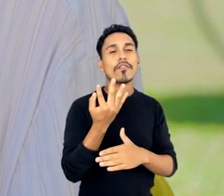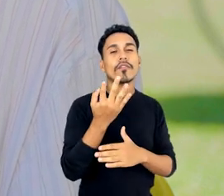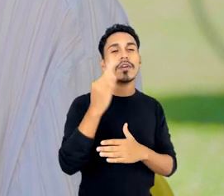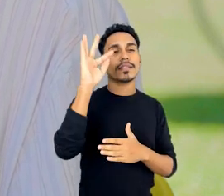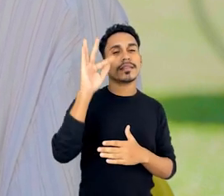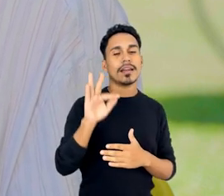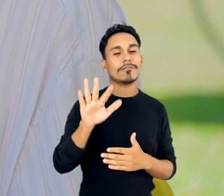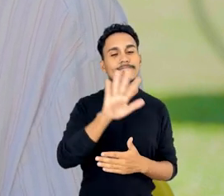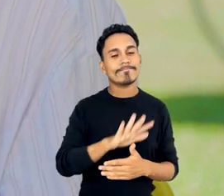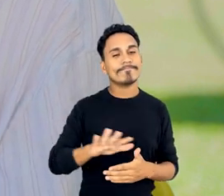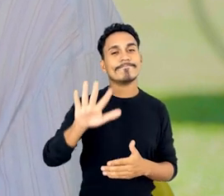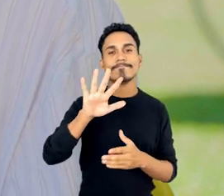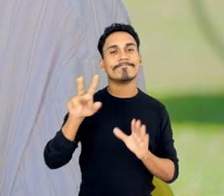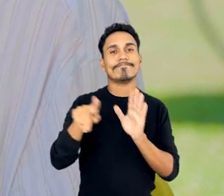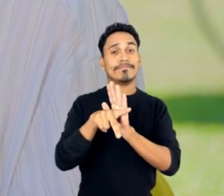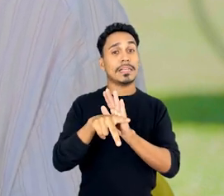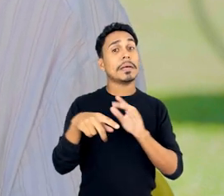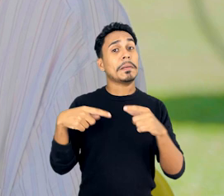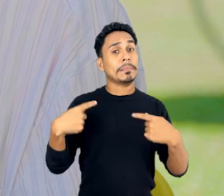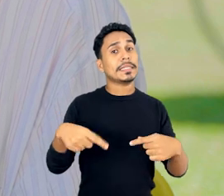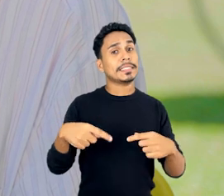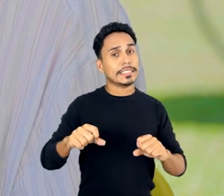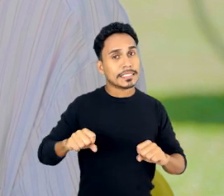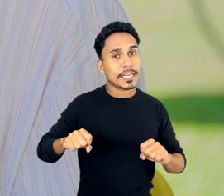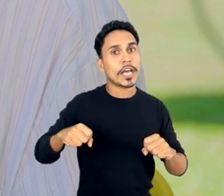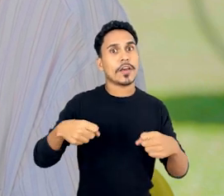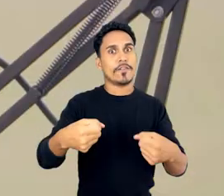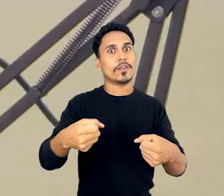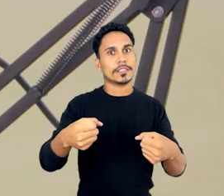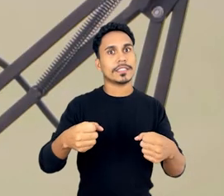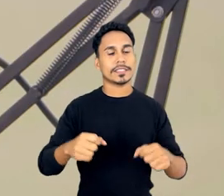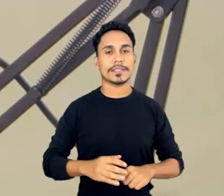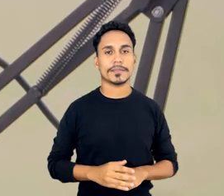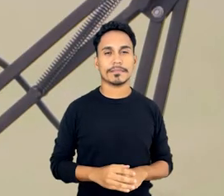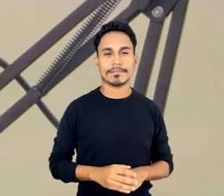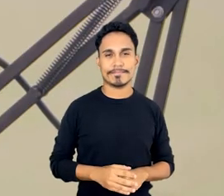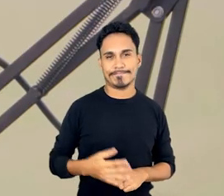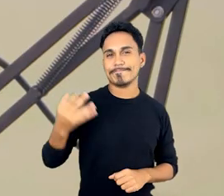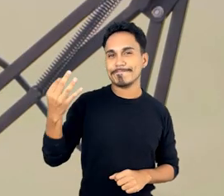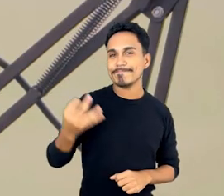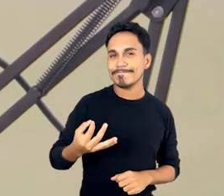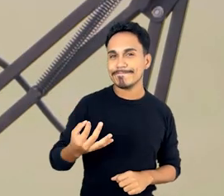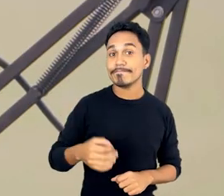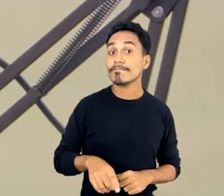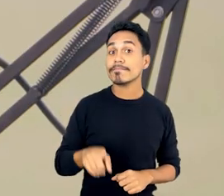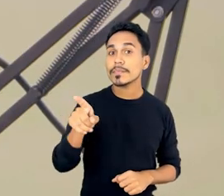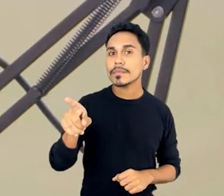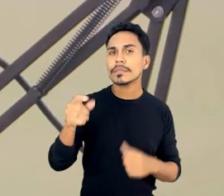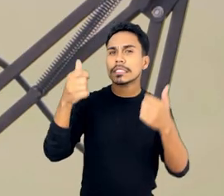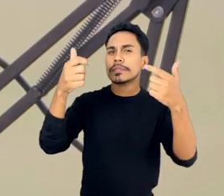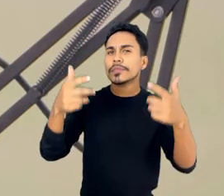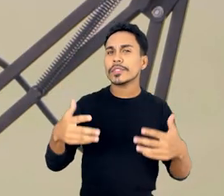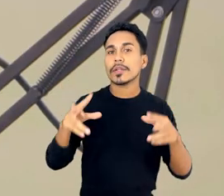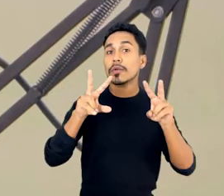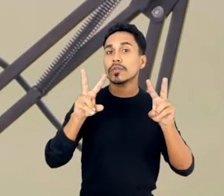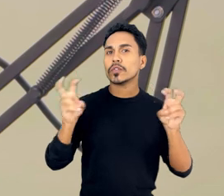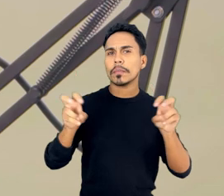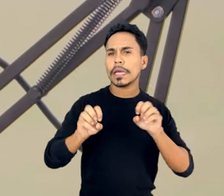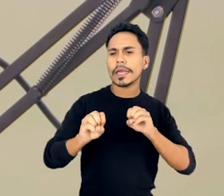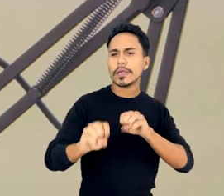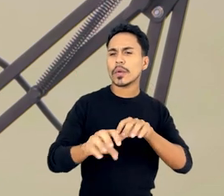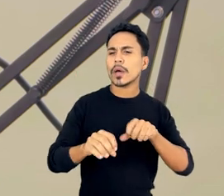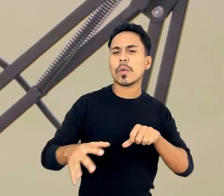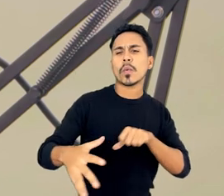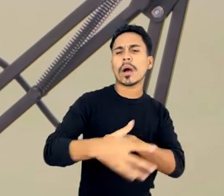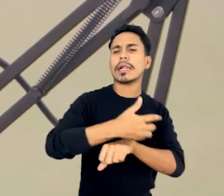eh e talvez isso tenha que ser reforçado perfeito e quando o senhor fala sobre educação de qualidade